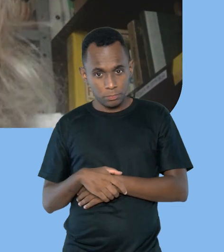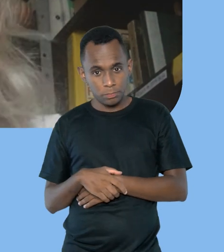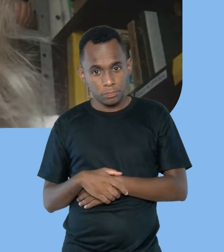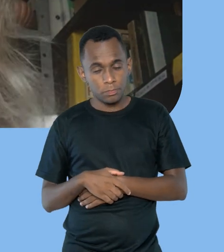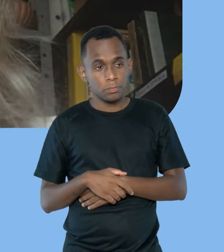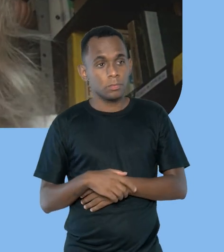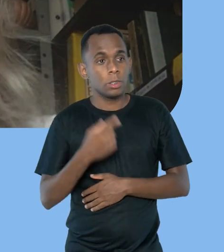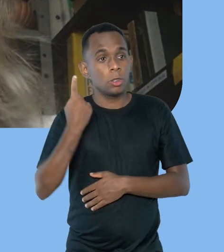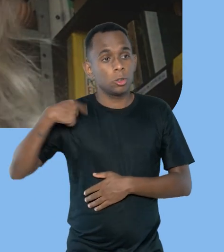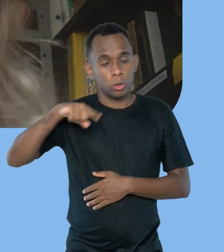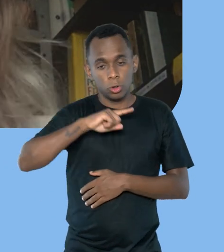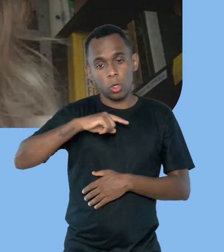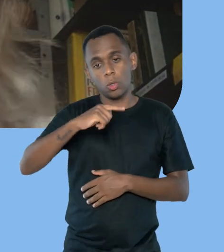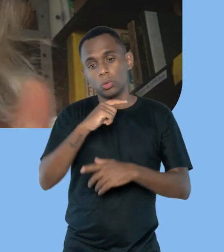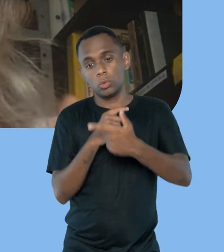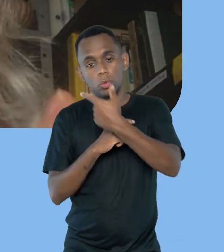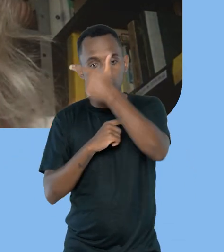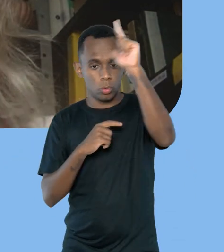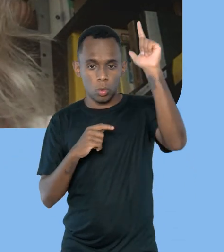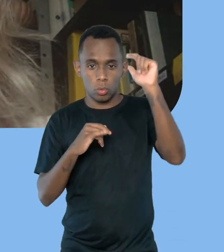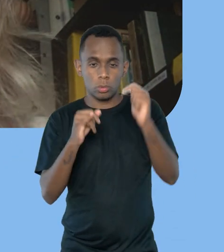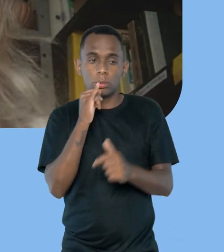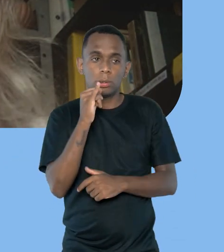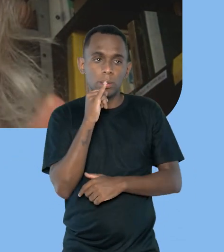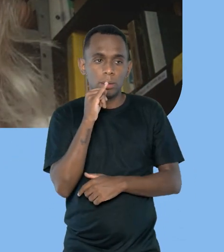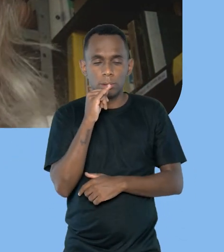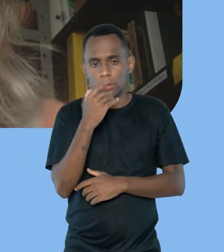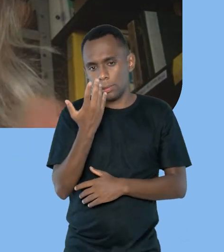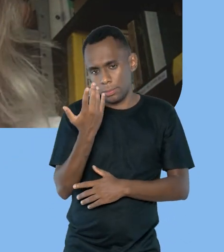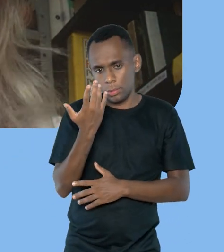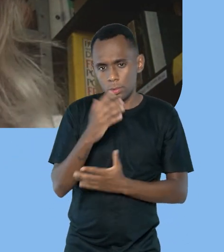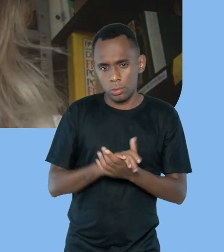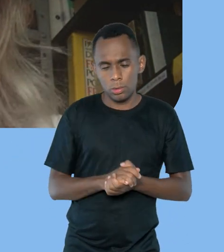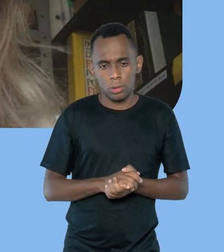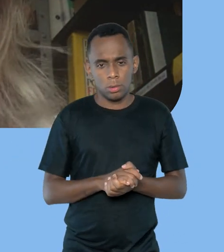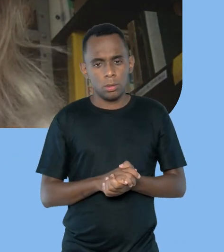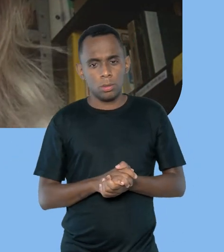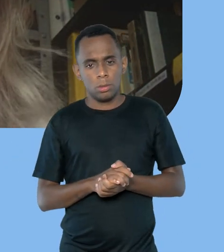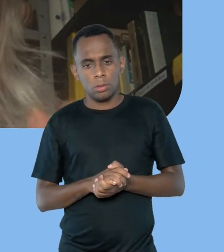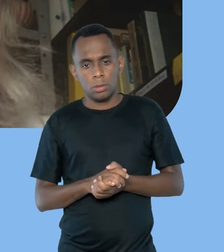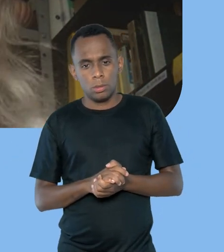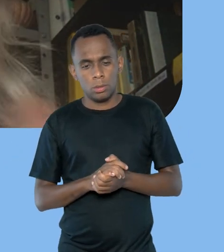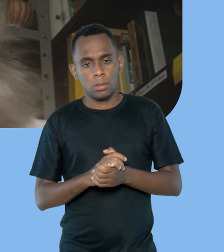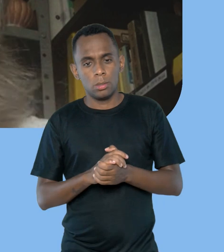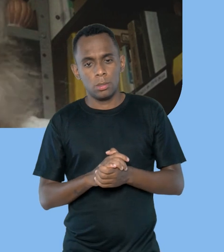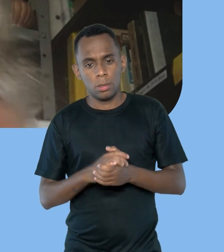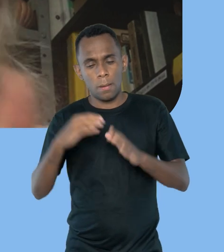E nós, outros, eu sou assim, tipo do G4, G5, se você pensar em futebol.